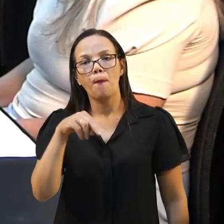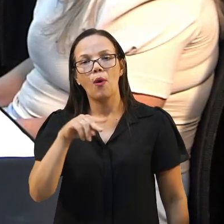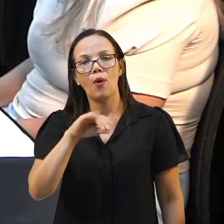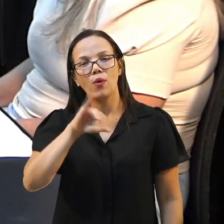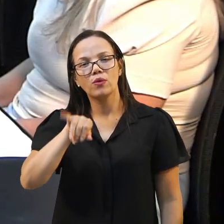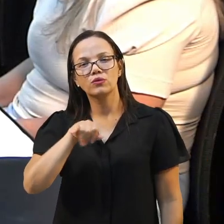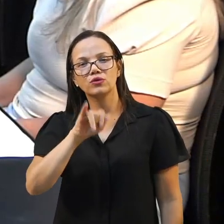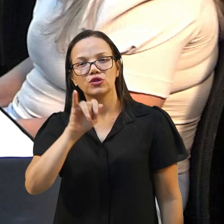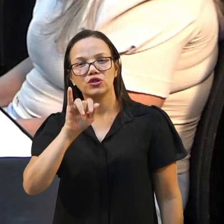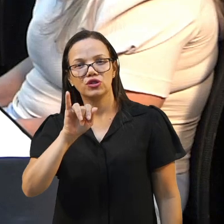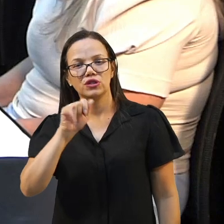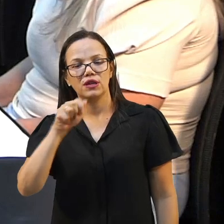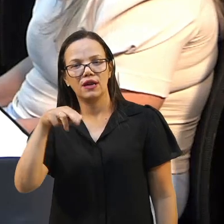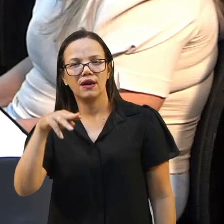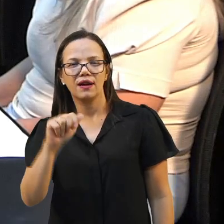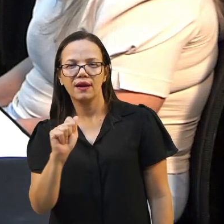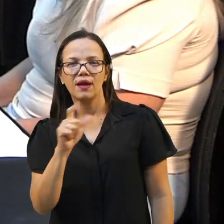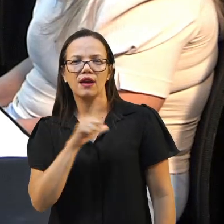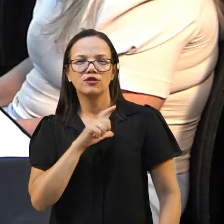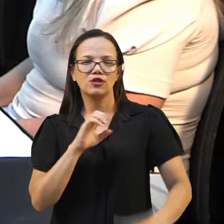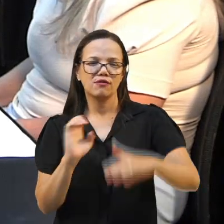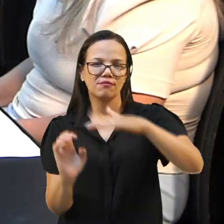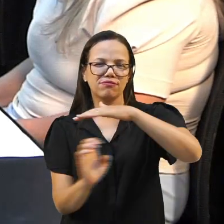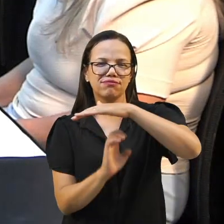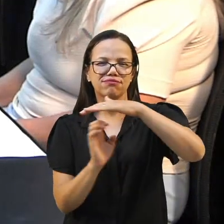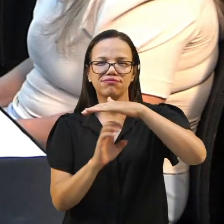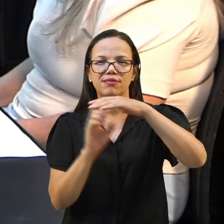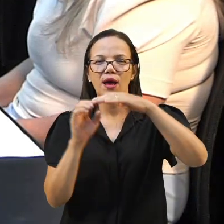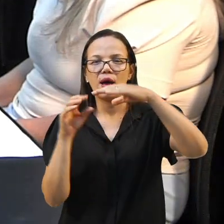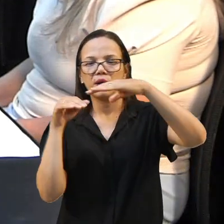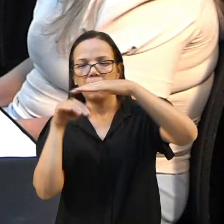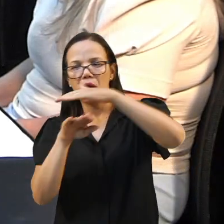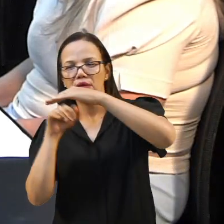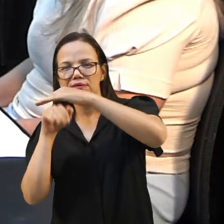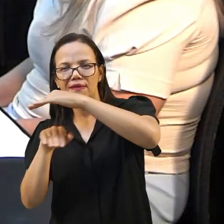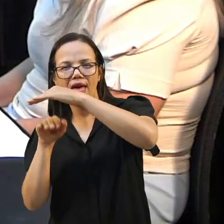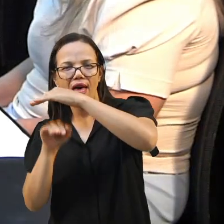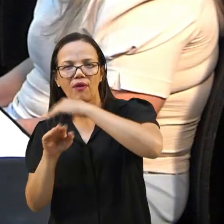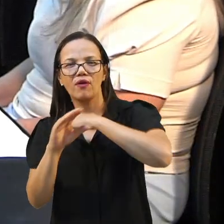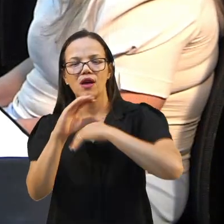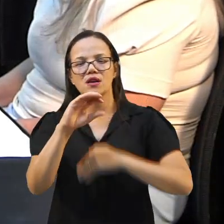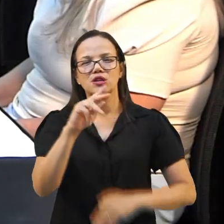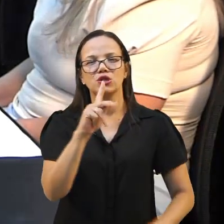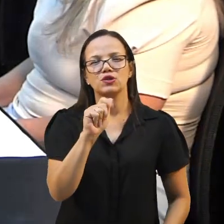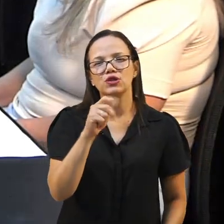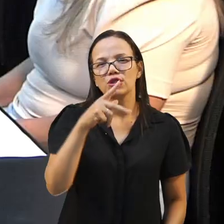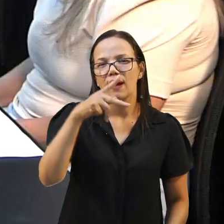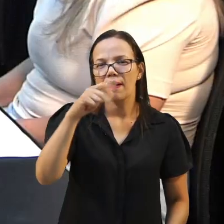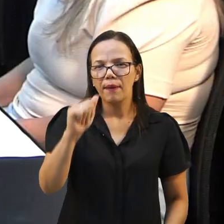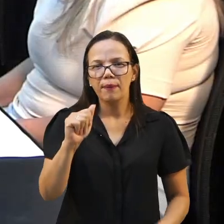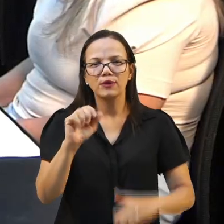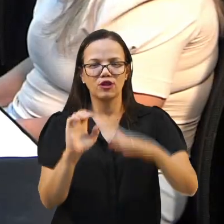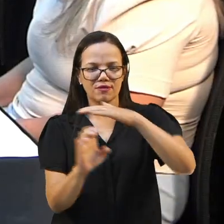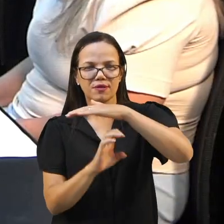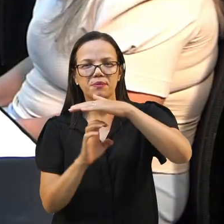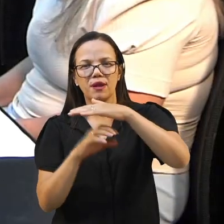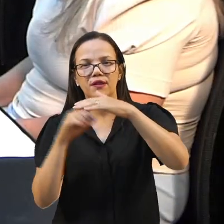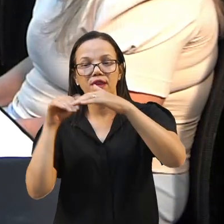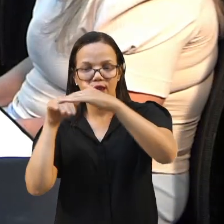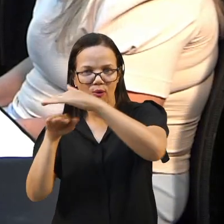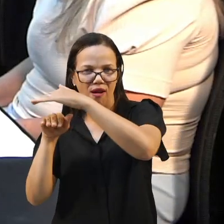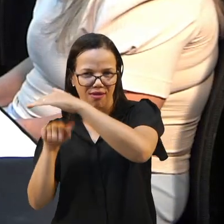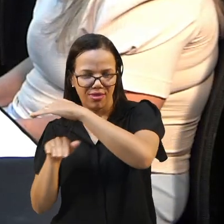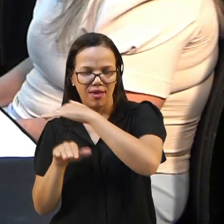né, Galpões, chapas, o pessoal descarregava os trens. Descarregava ali. Então a minha